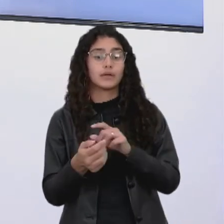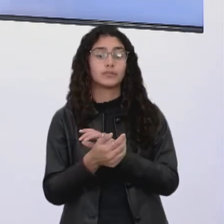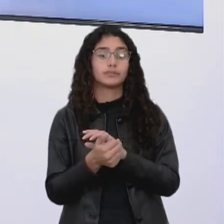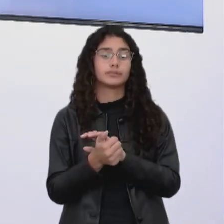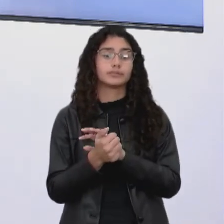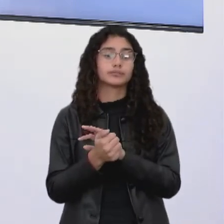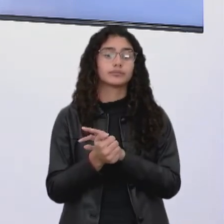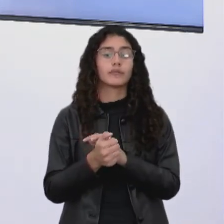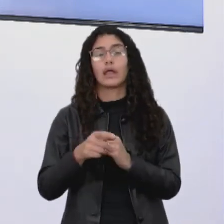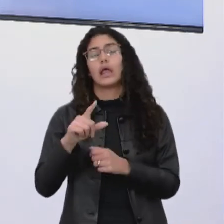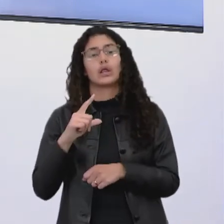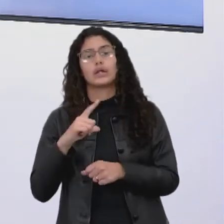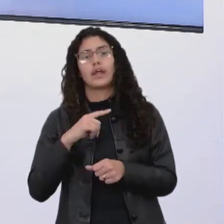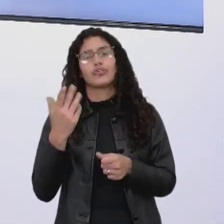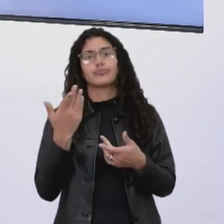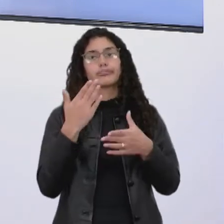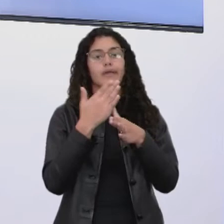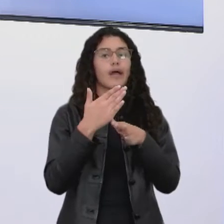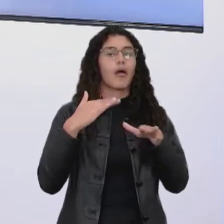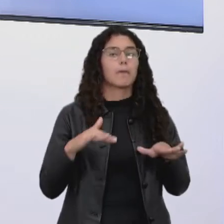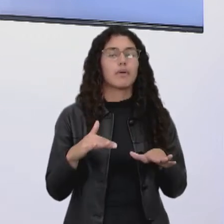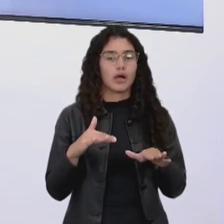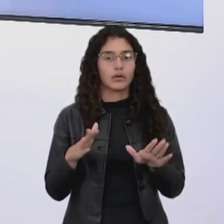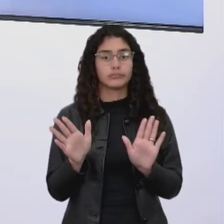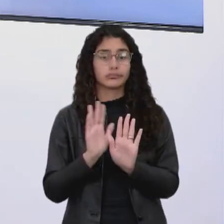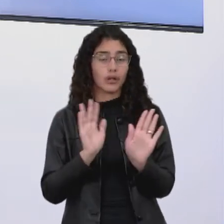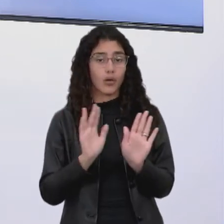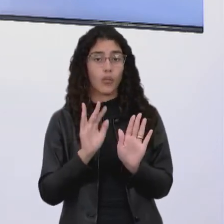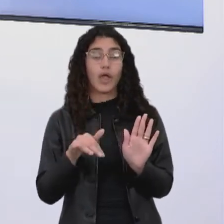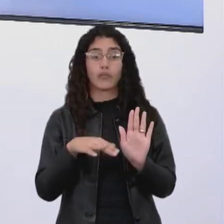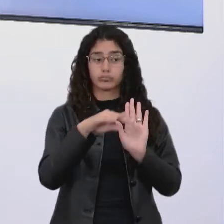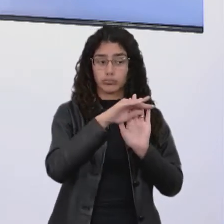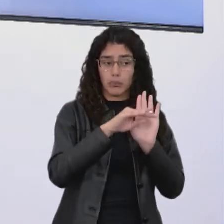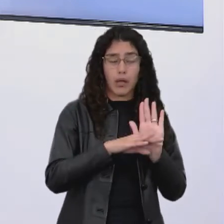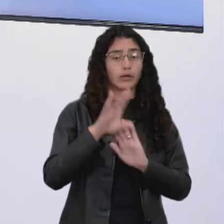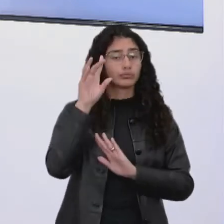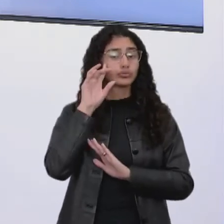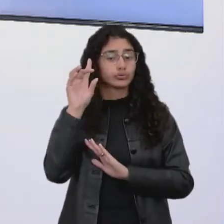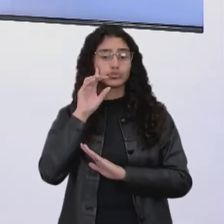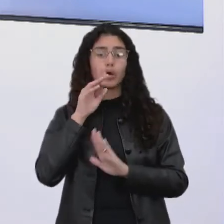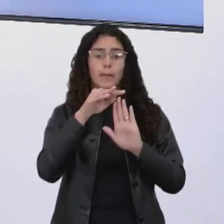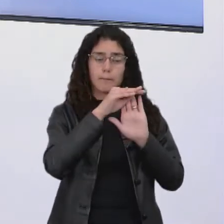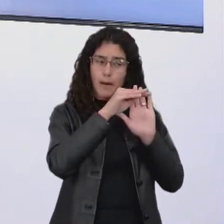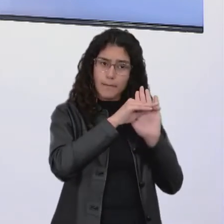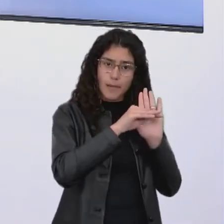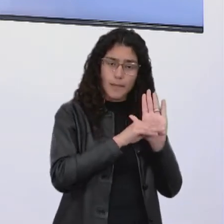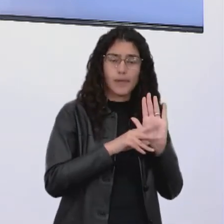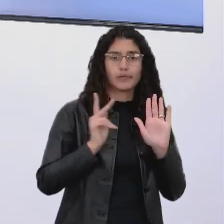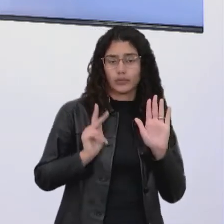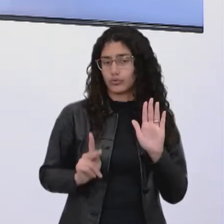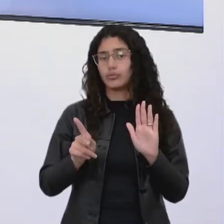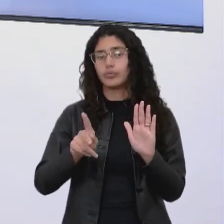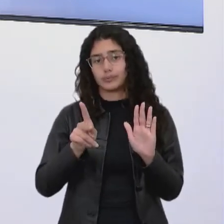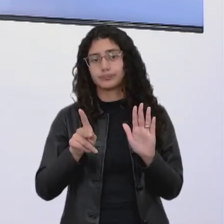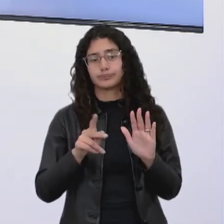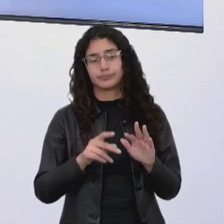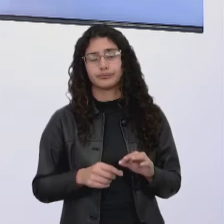então não existe essa questão de acabar esse processo. É regular, então periódico, e permanente,